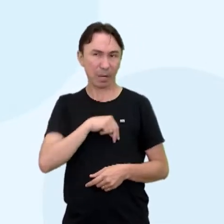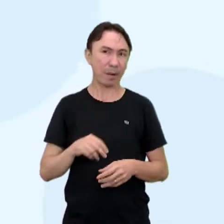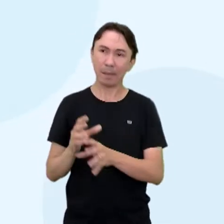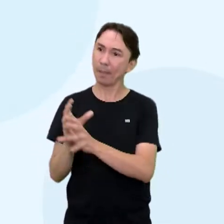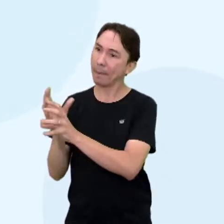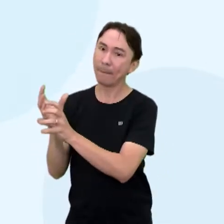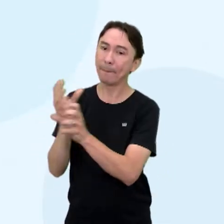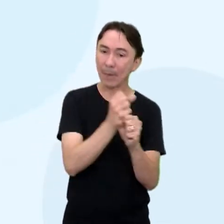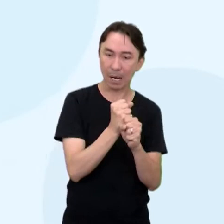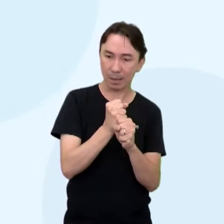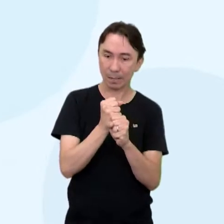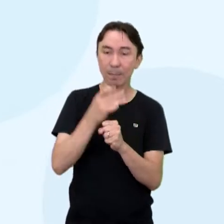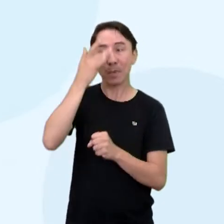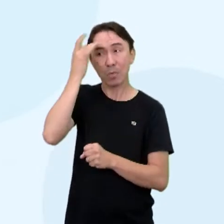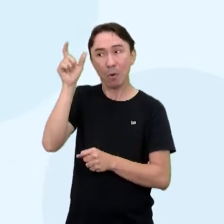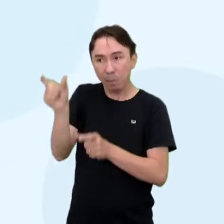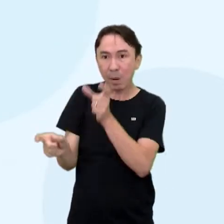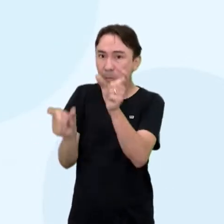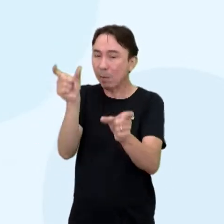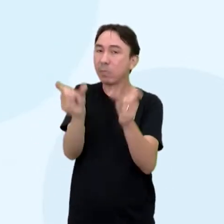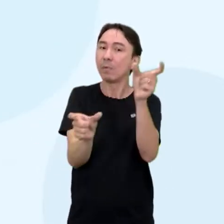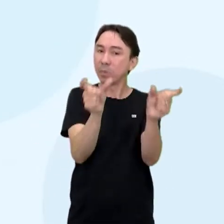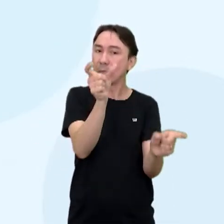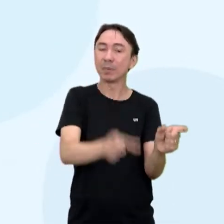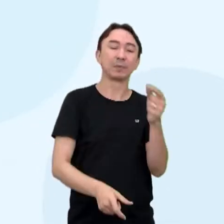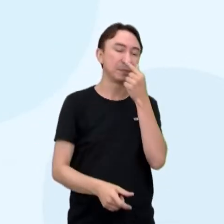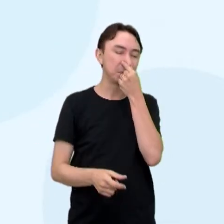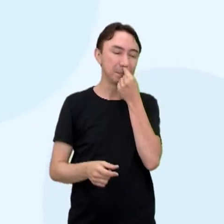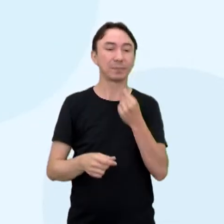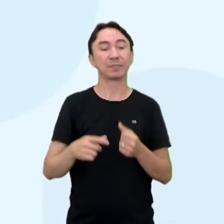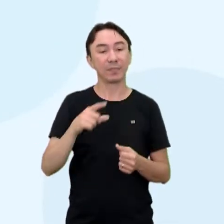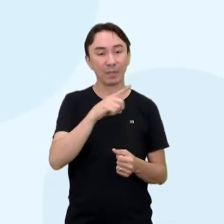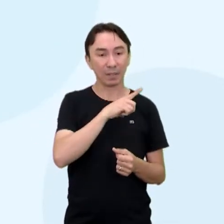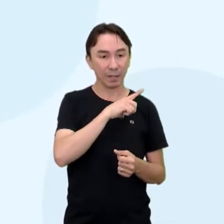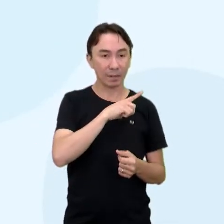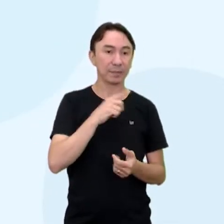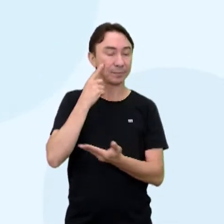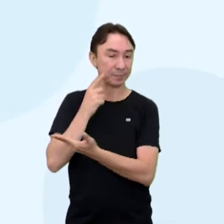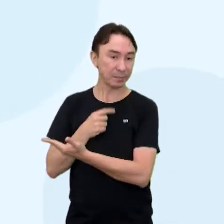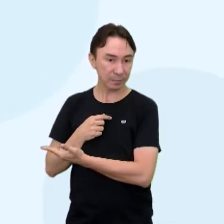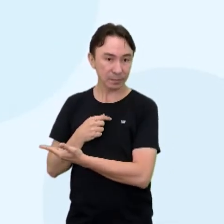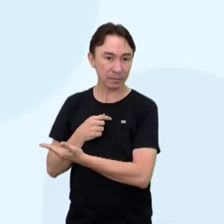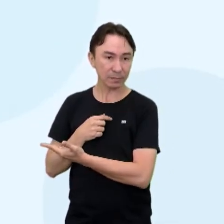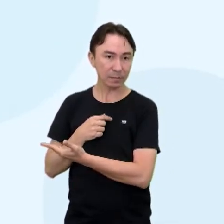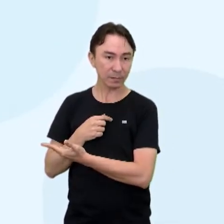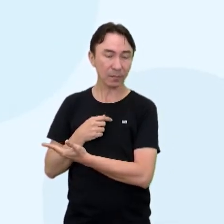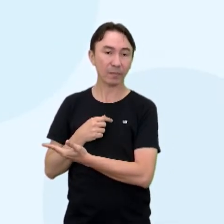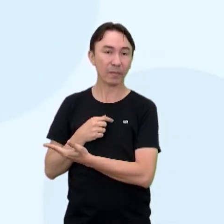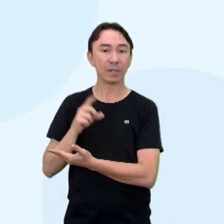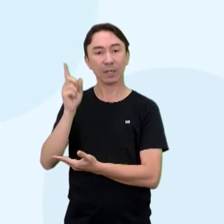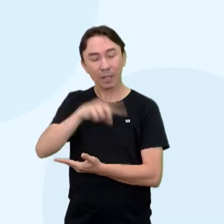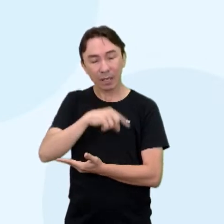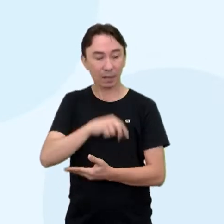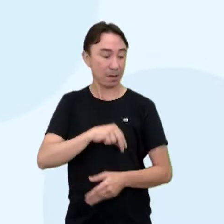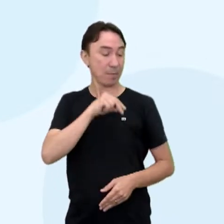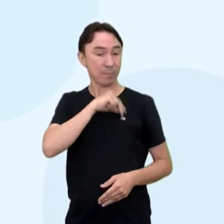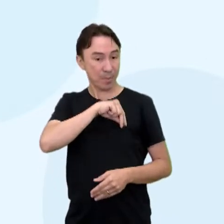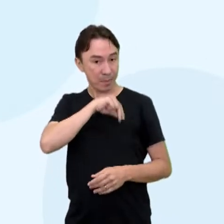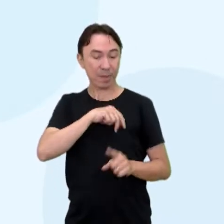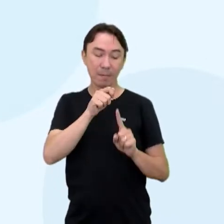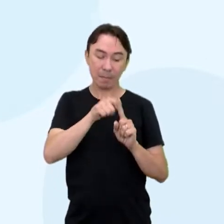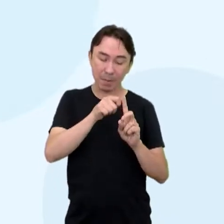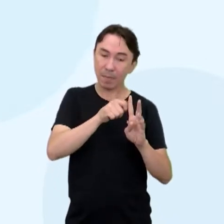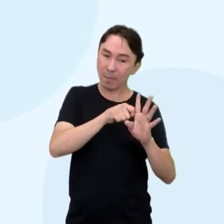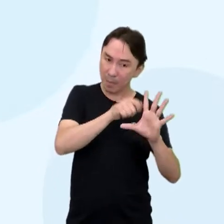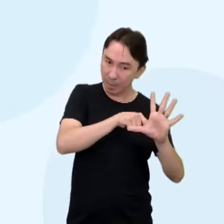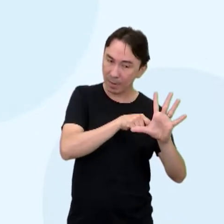de rendimento. Então lá, tá lá. Então ele está falando lá da participação na composição do rendimento médio mensal, também domiciliar, mas